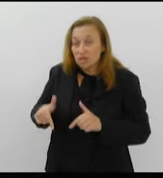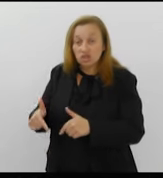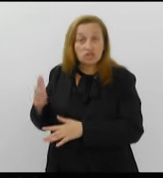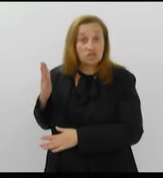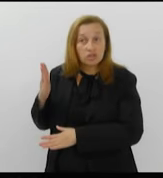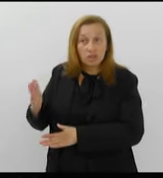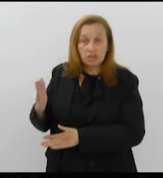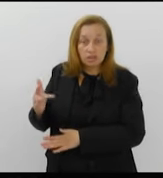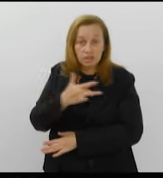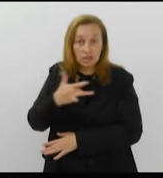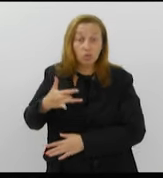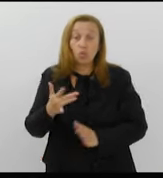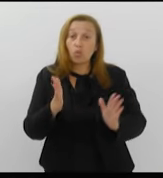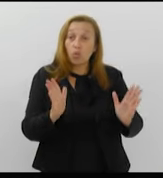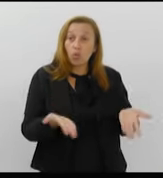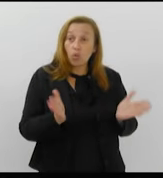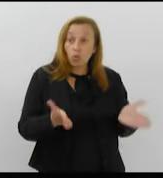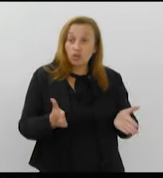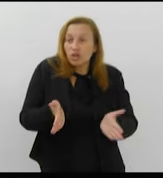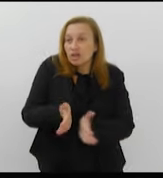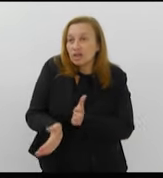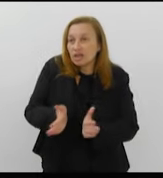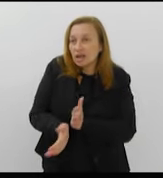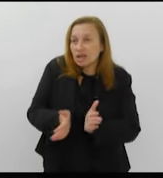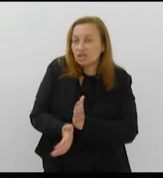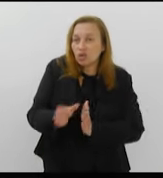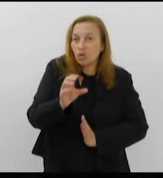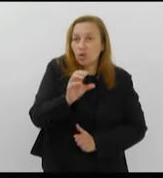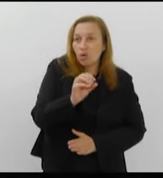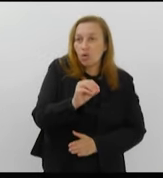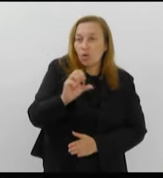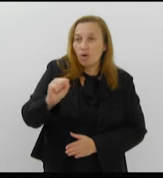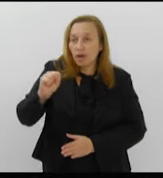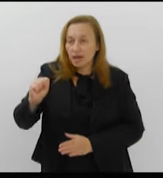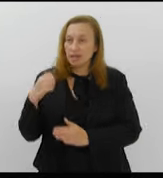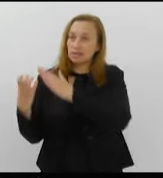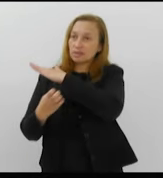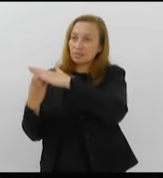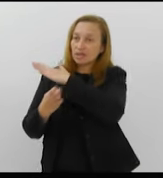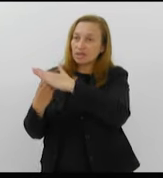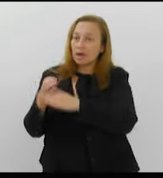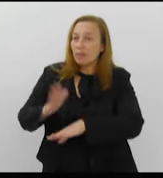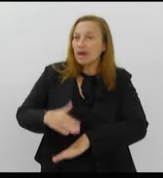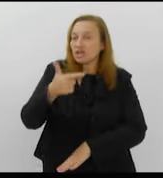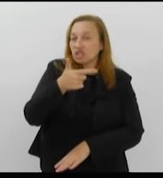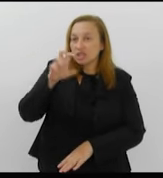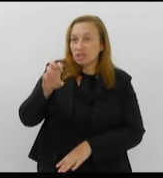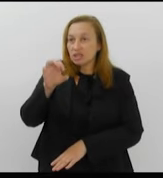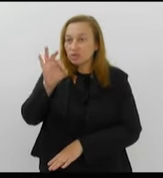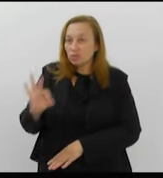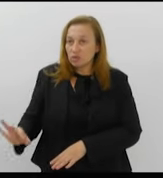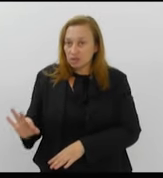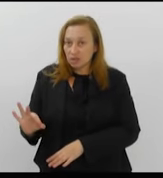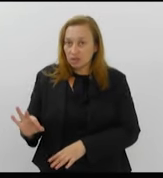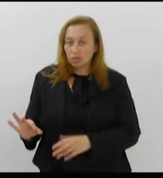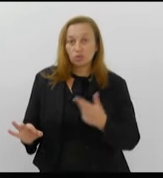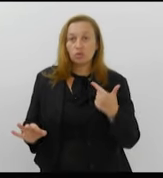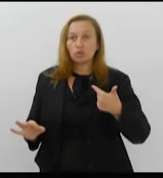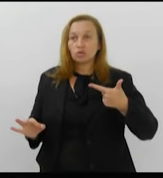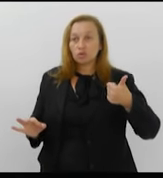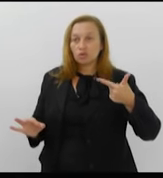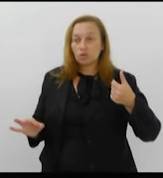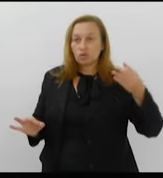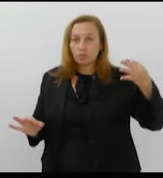saúde. Hoje, se gasta com OS mais de 15% dos 12%. Nós